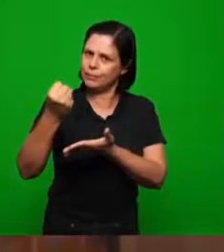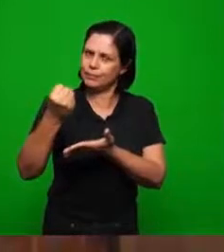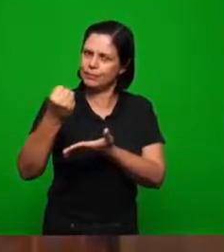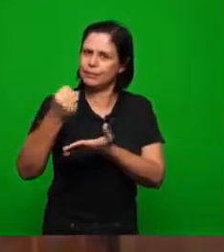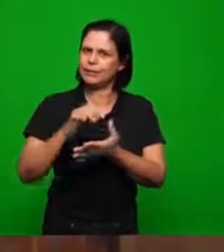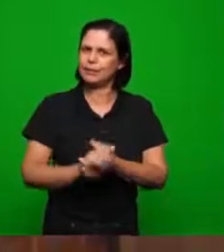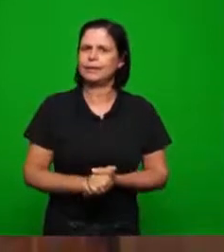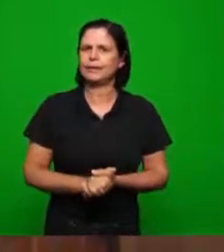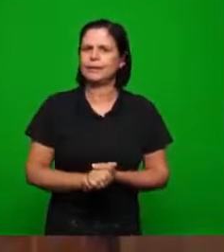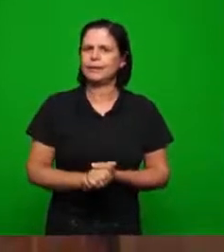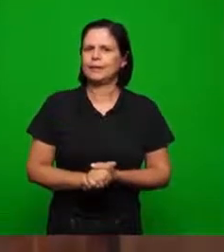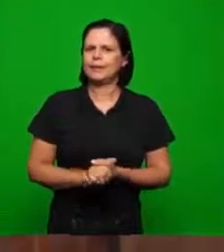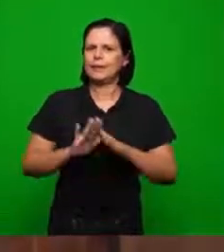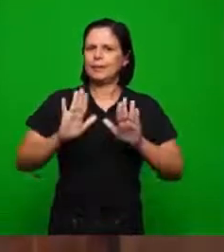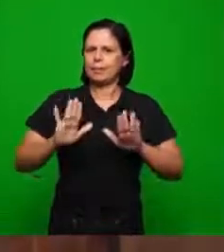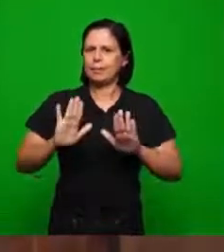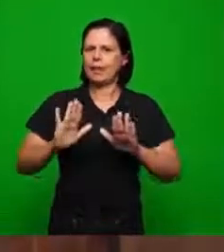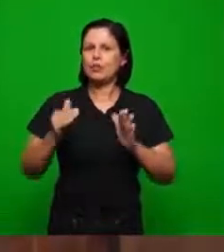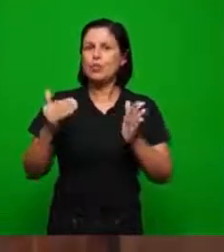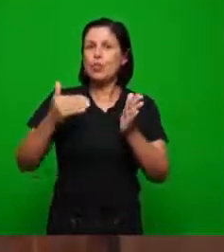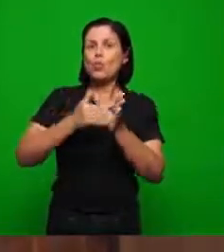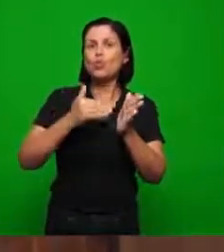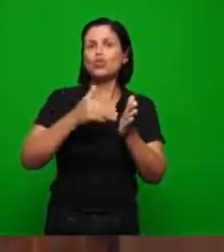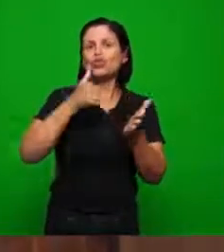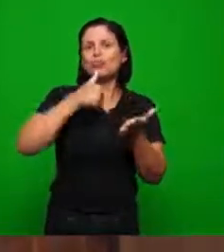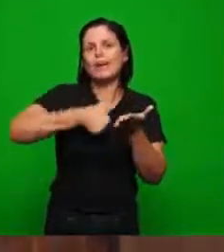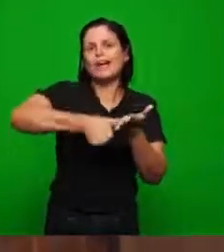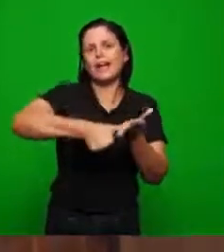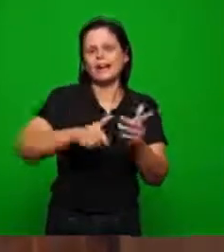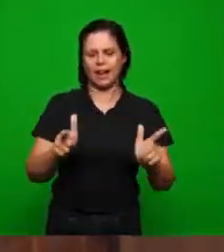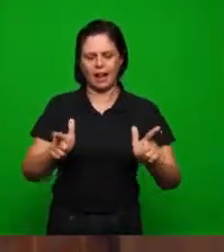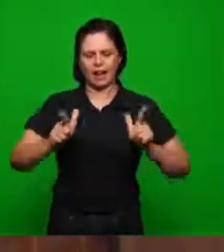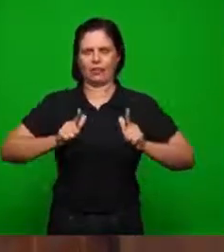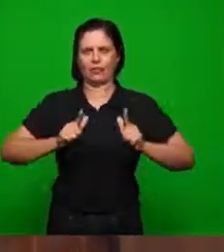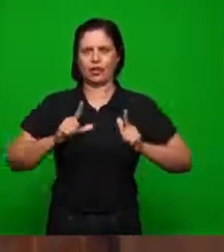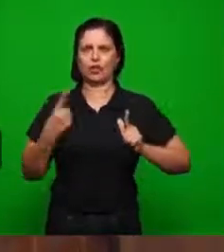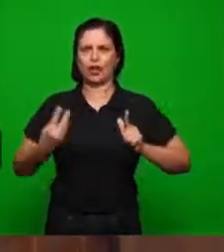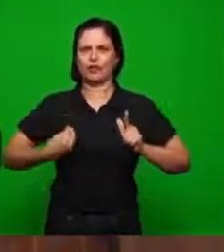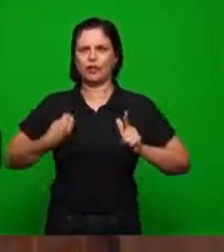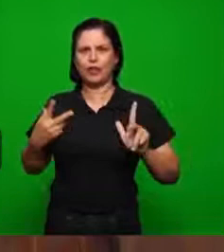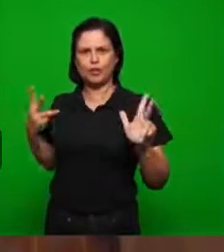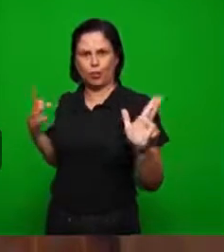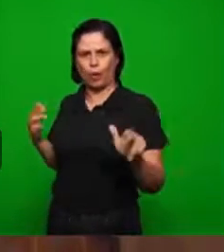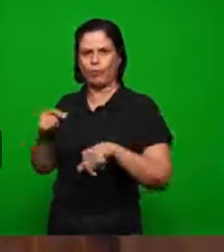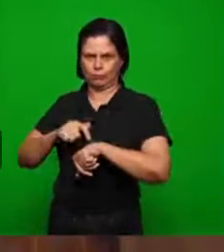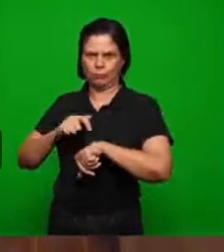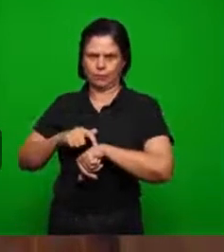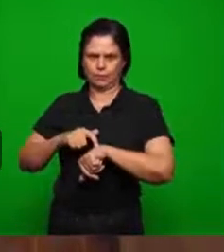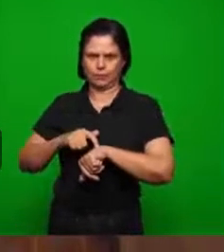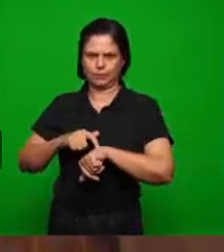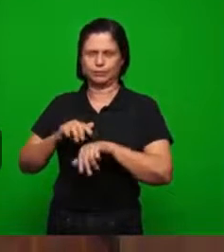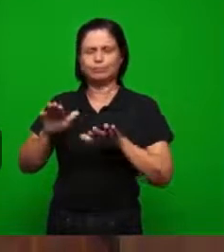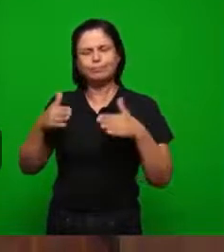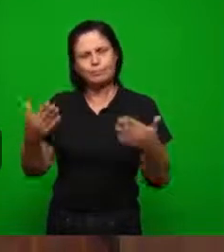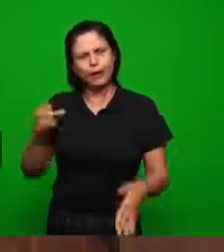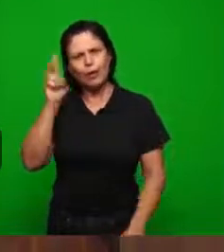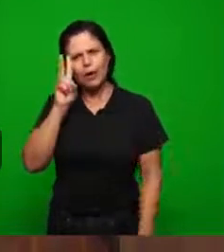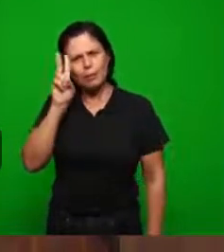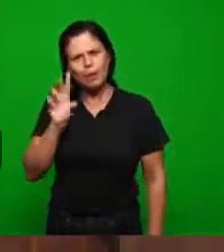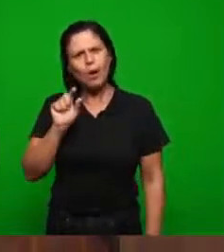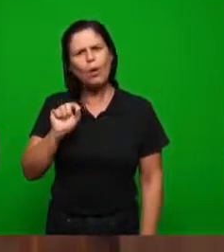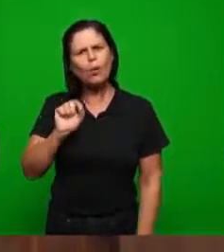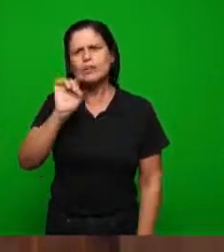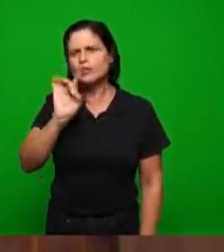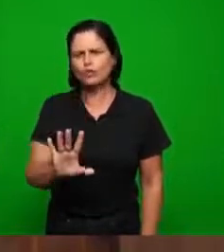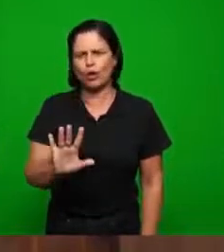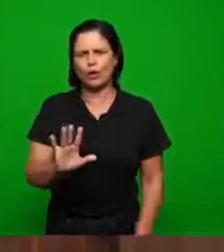no período de Laodiceia, que é o último período, o período que estamos vivendo. Portanto, irmãos, vamos lembrar só o seguinte: